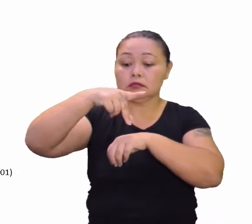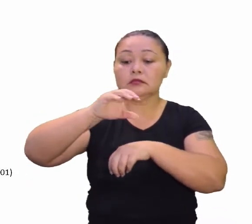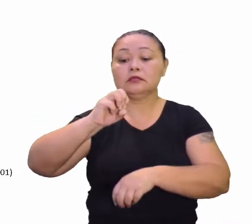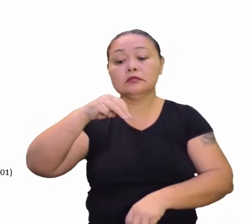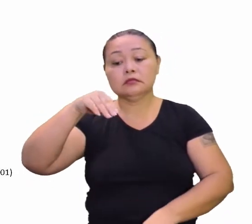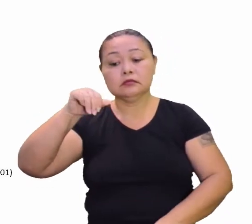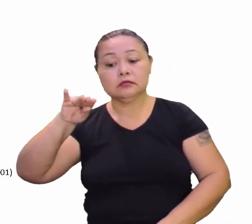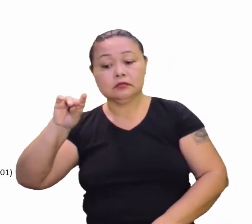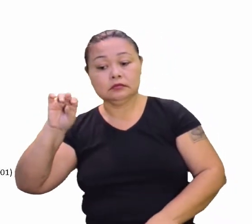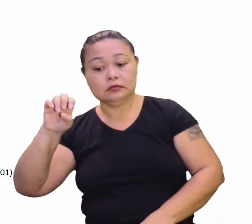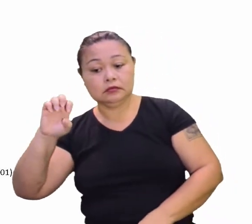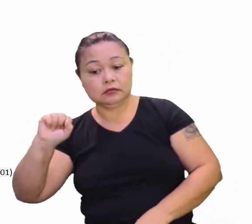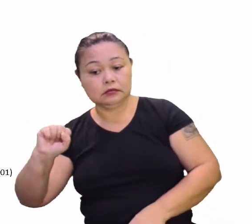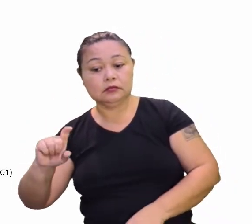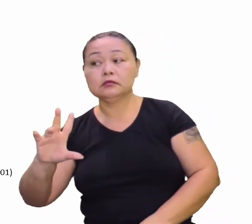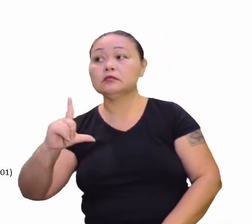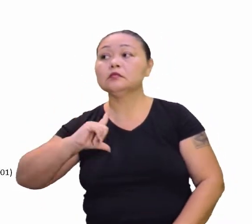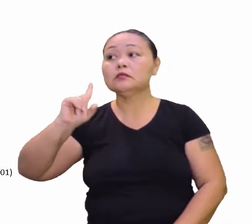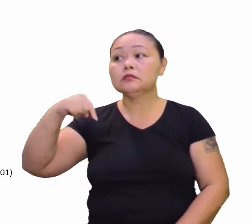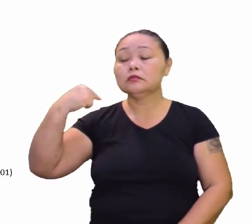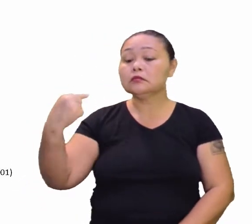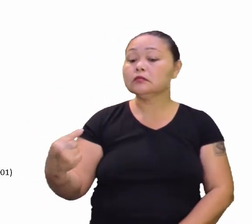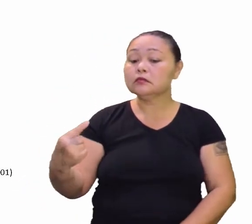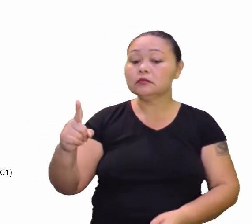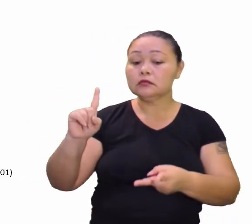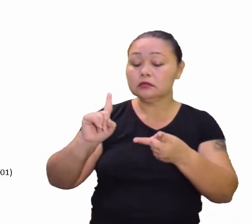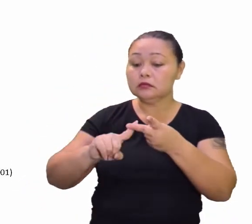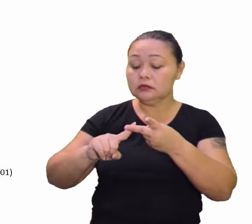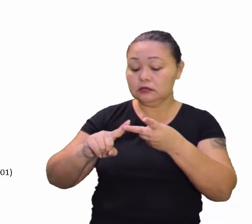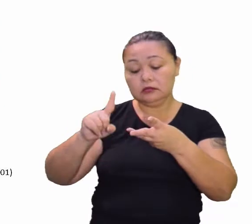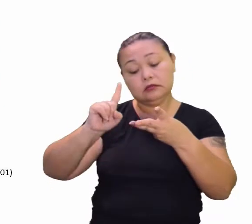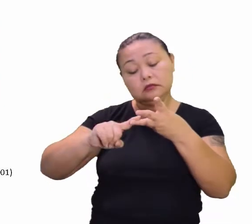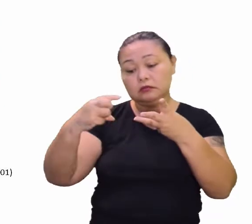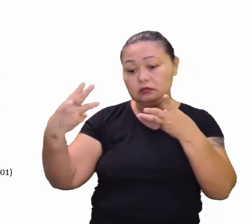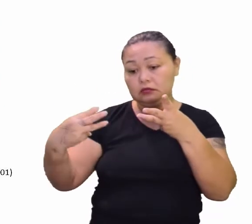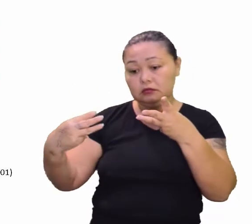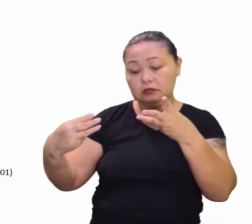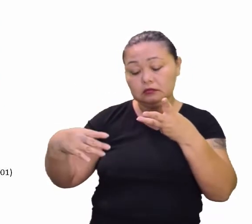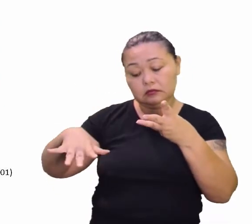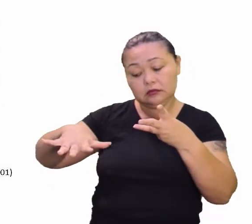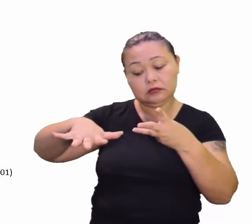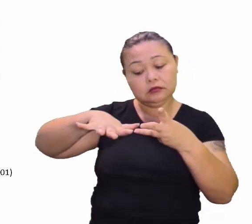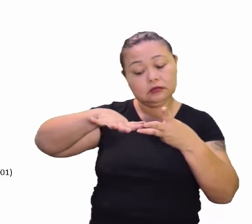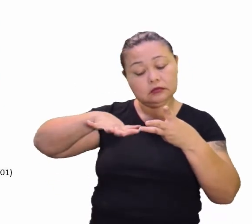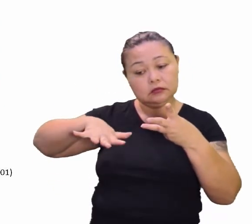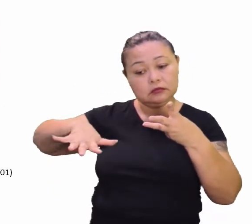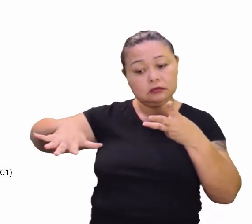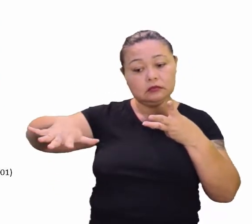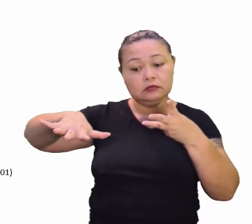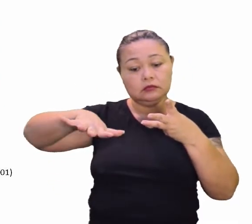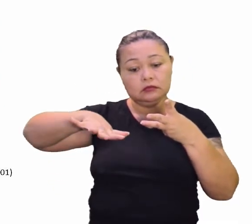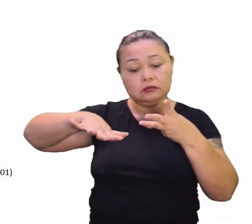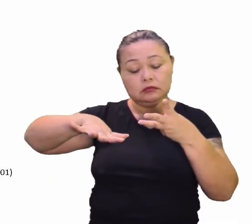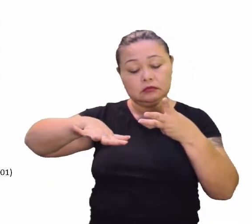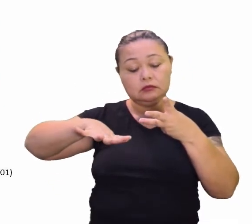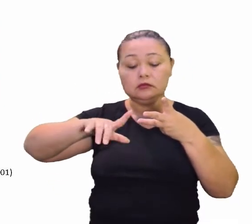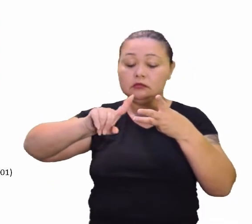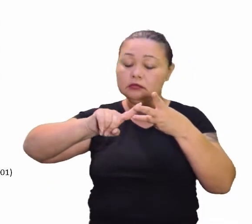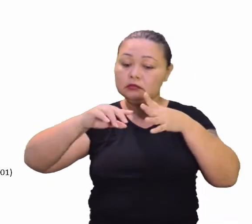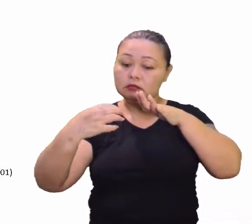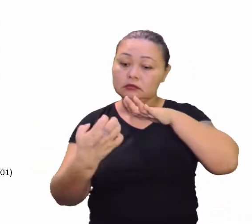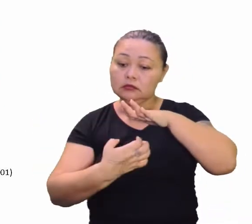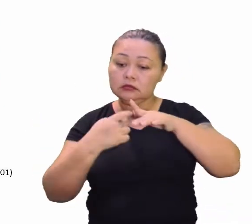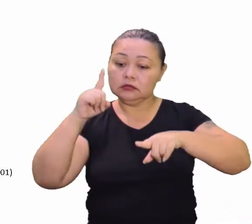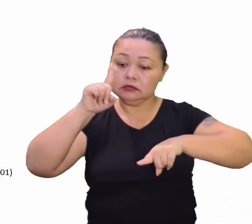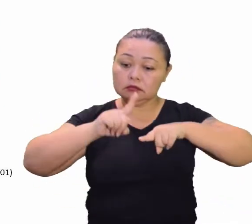commodities. Commodities, muito bem. Beleza? E depois vem o setor terciário, que aí essa indústria pega os